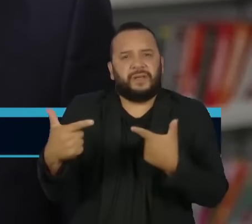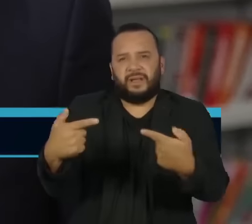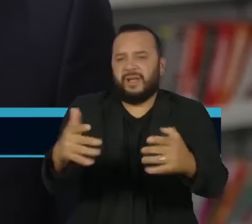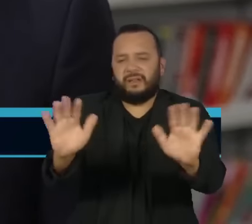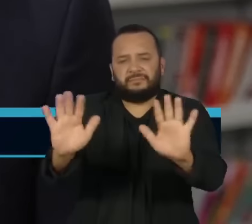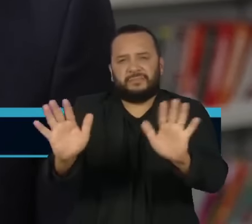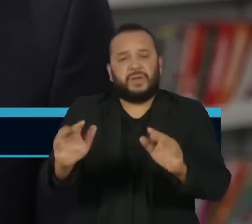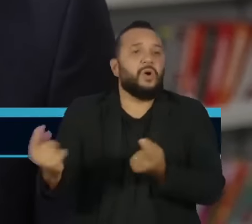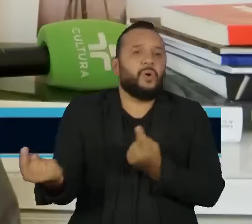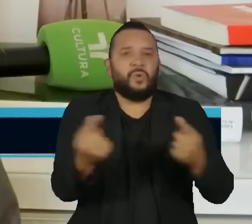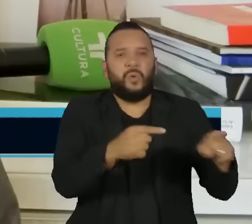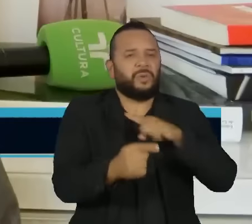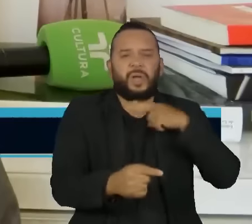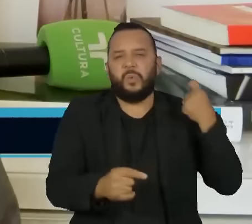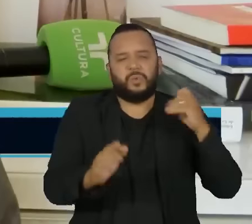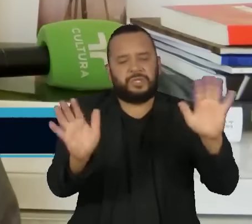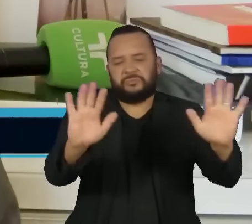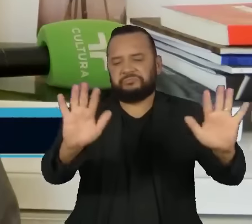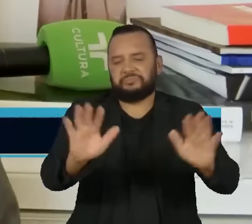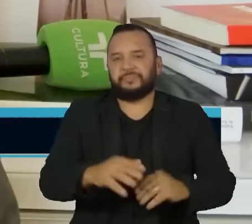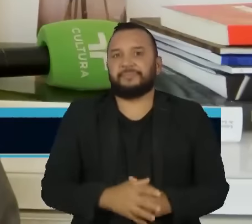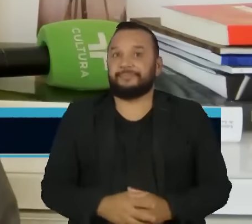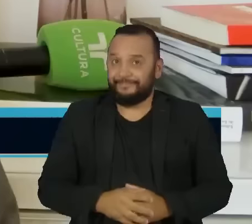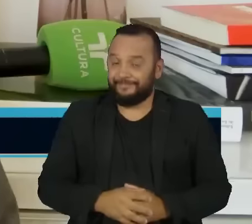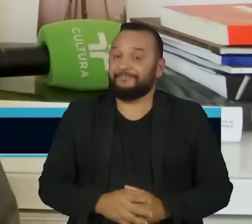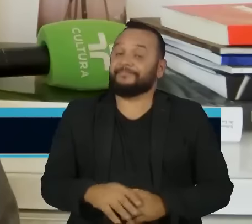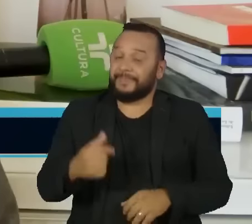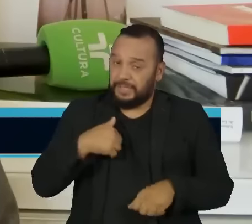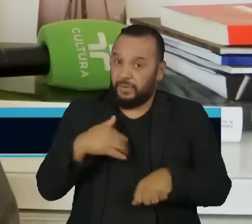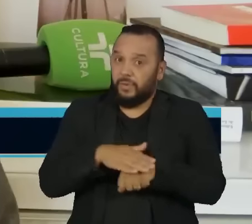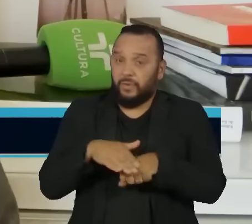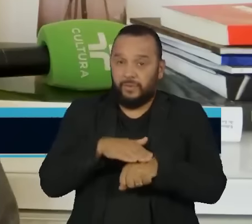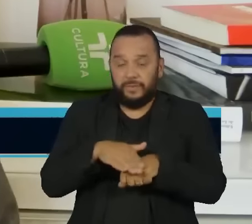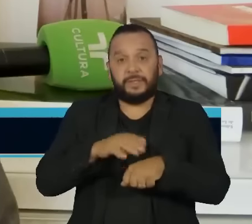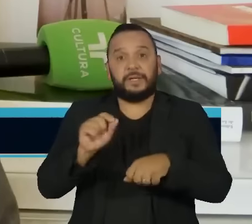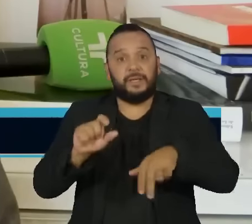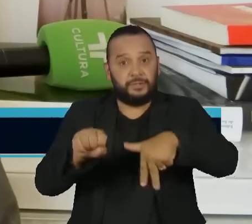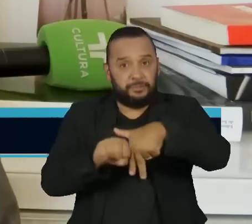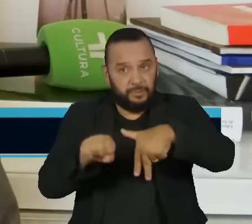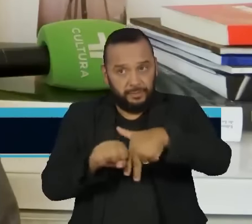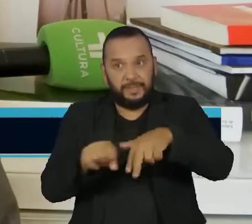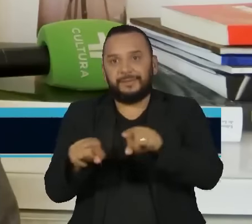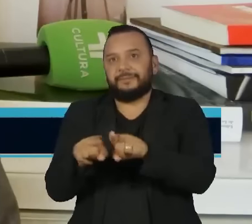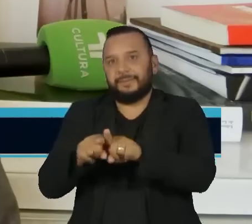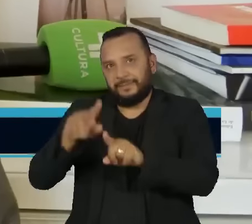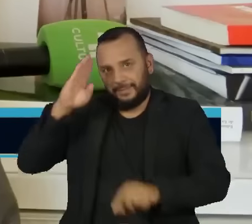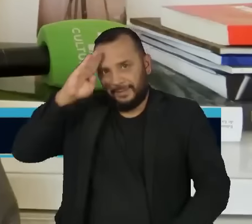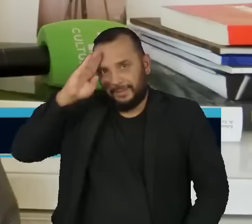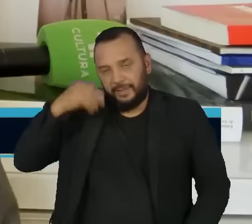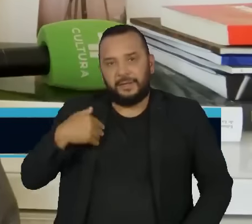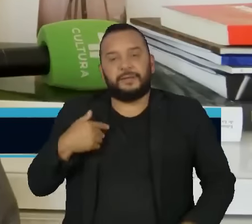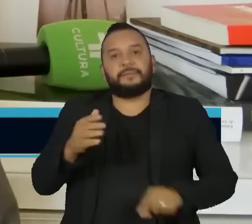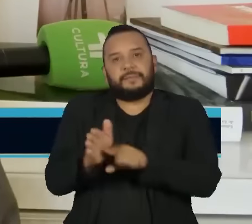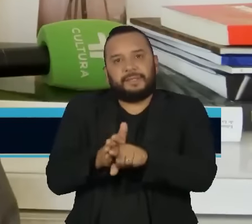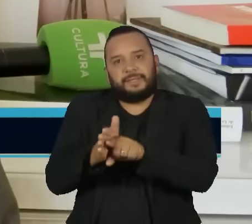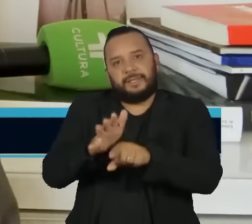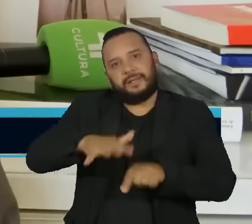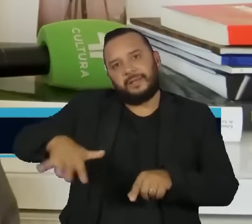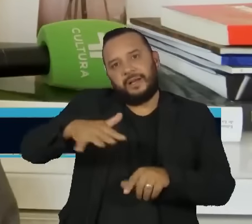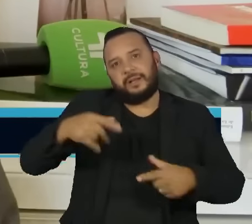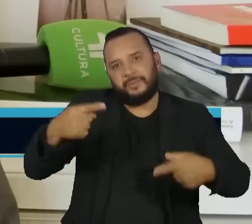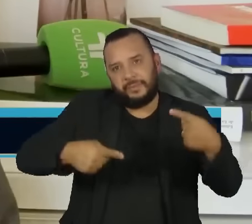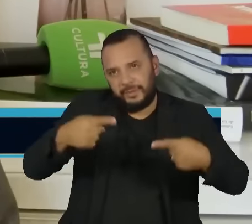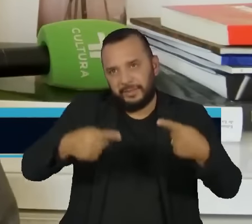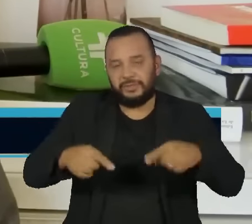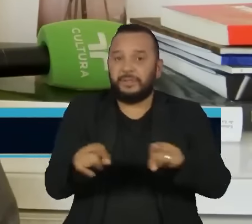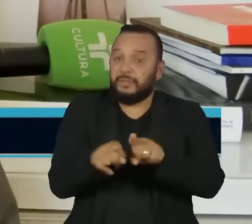Rússia não ajuda. Nos últimos dias eu conversei com diplomatas e militares, estudiosos de geopolítica e analistas